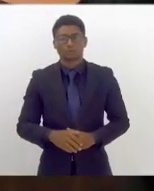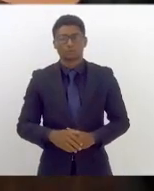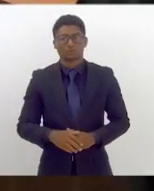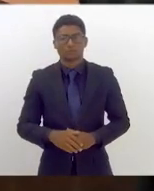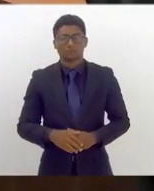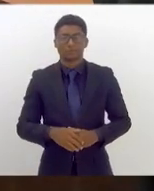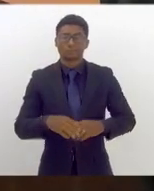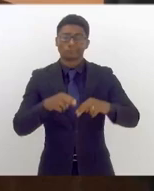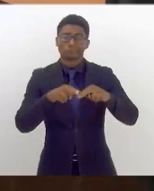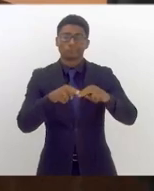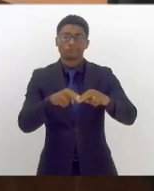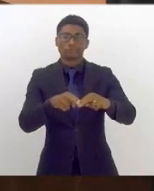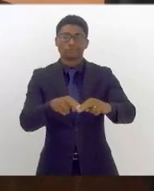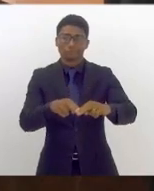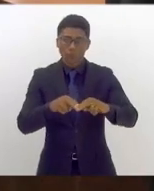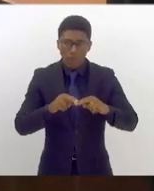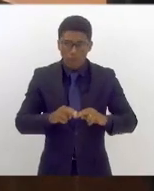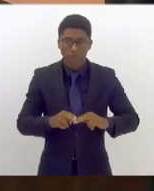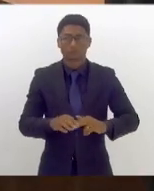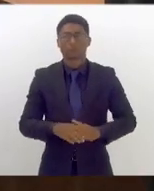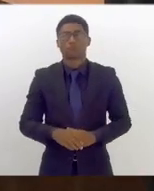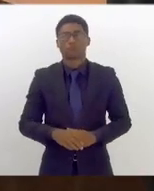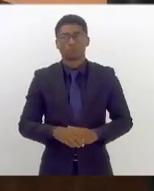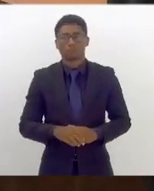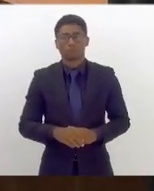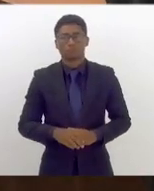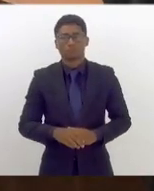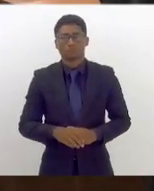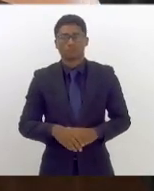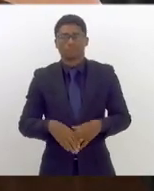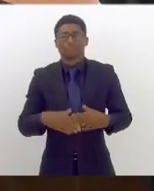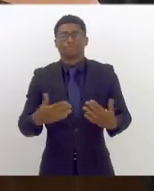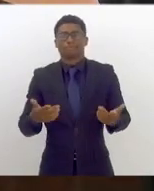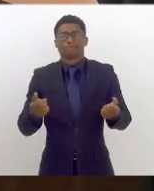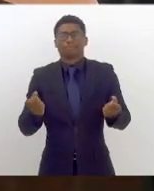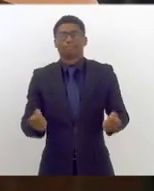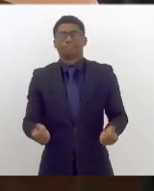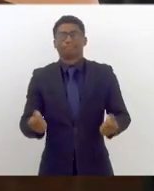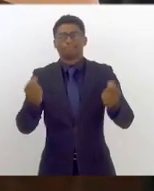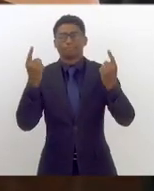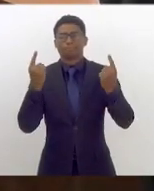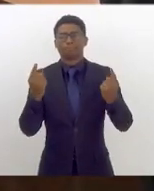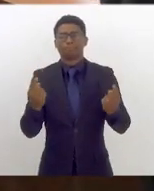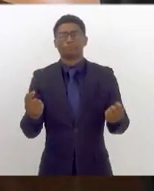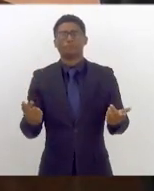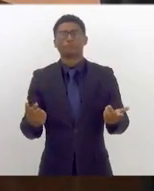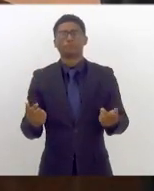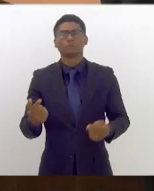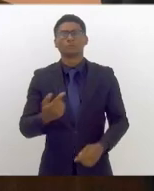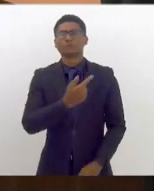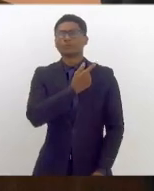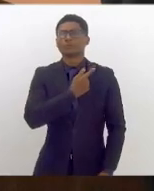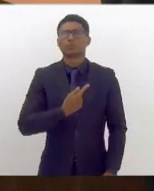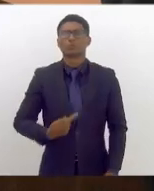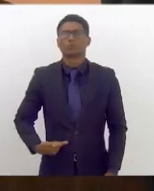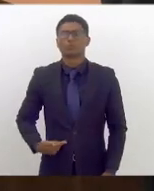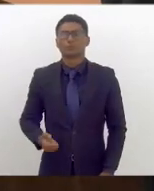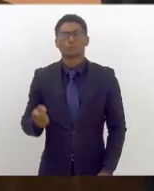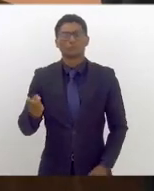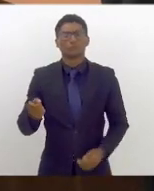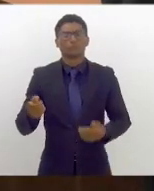Senhor é estranho que o governo não queira